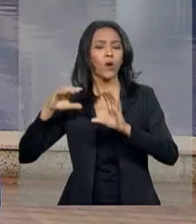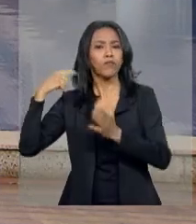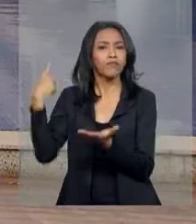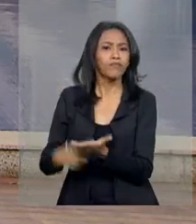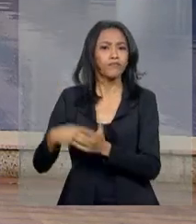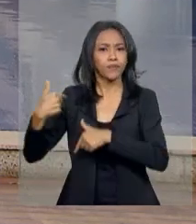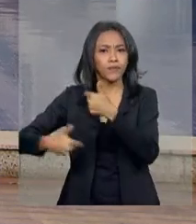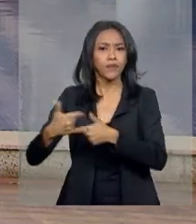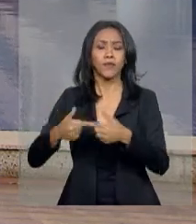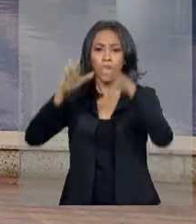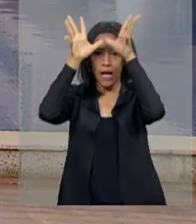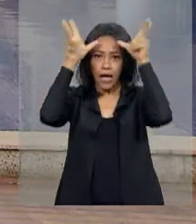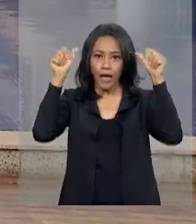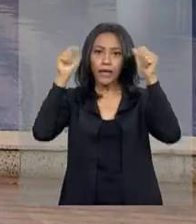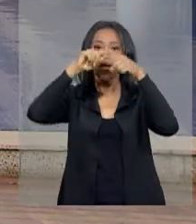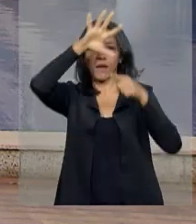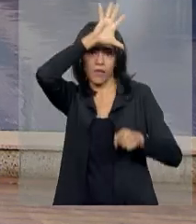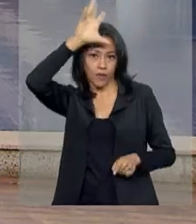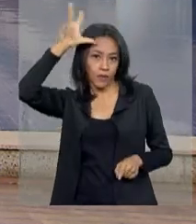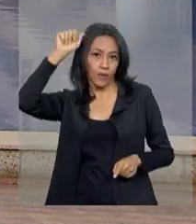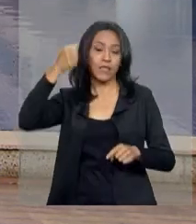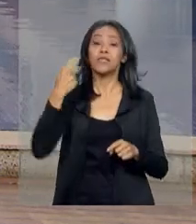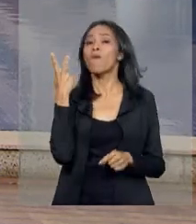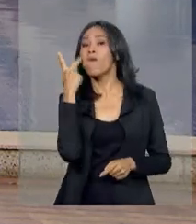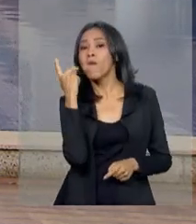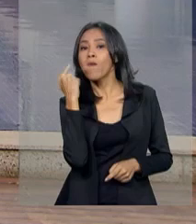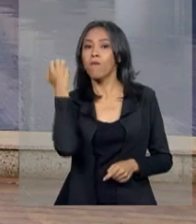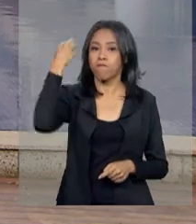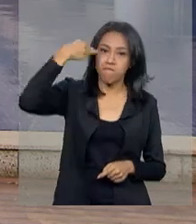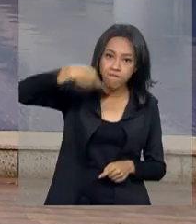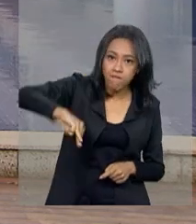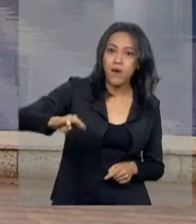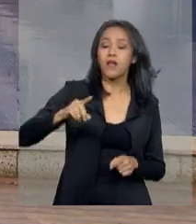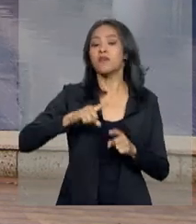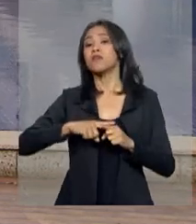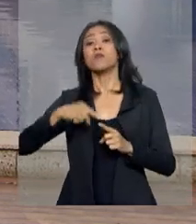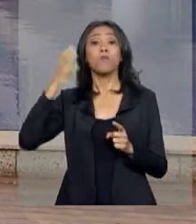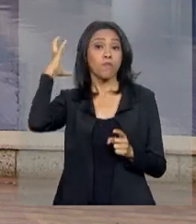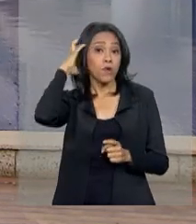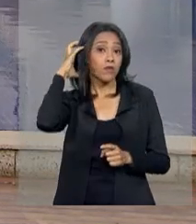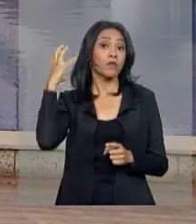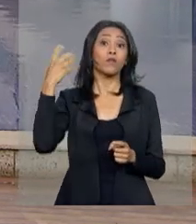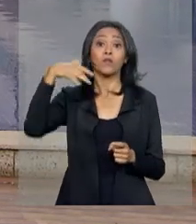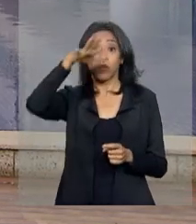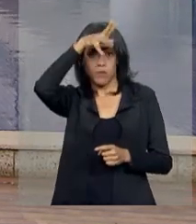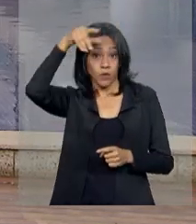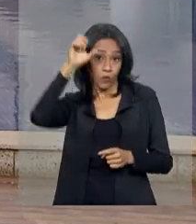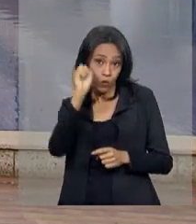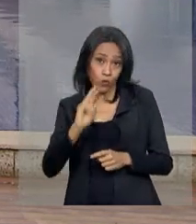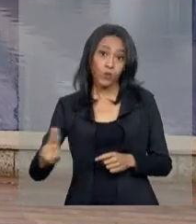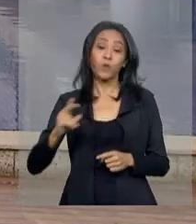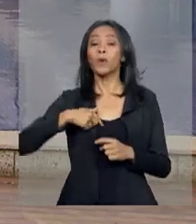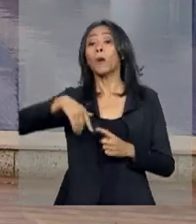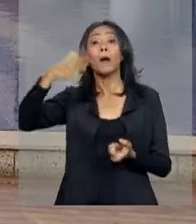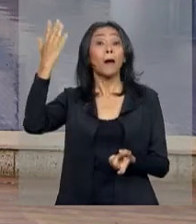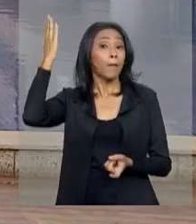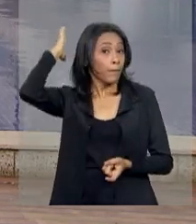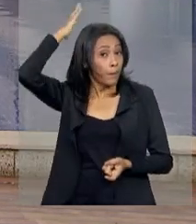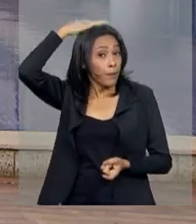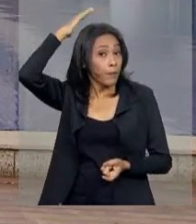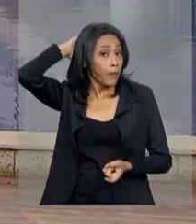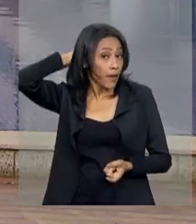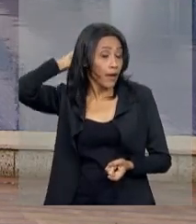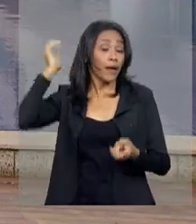nos estados do Acre, Amazonas, Ceará, Maranhão, Mato Grosso, Mato Grosso do Sul, Pará, Piauí, Rio